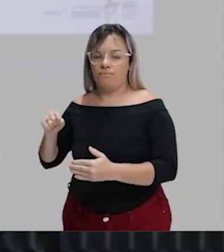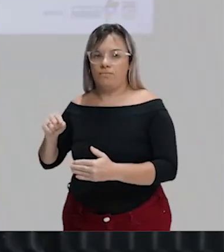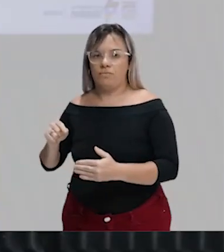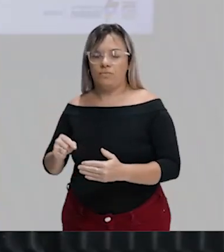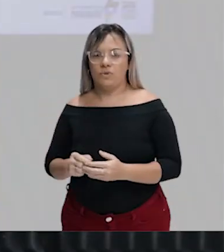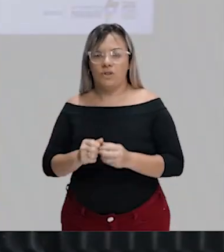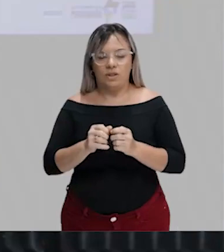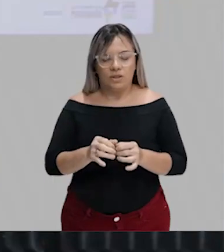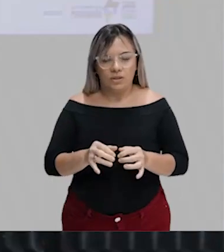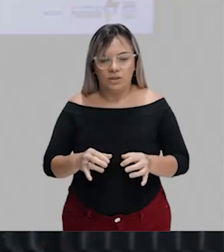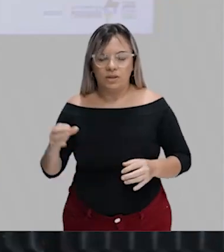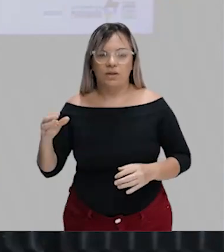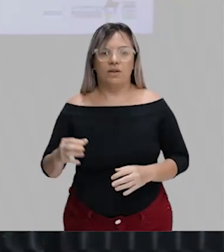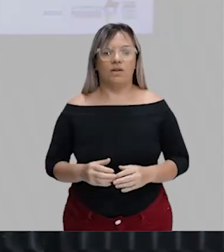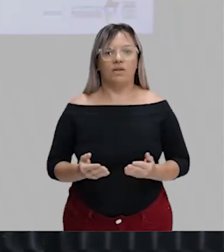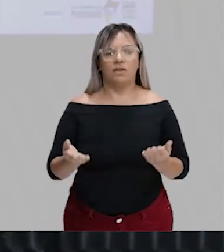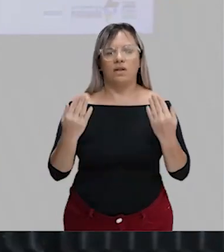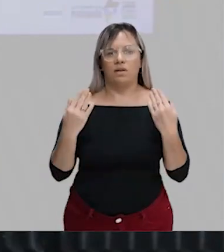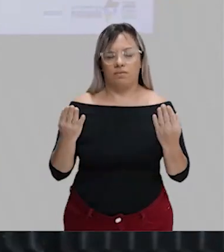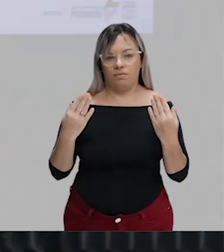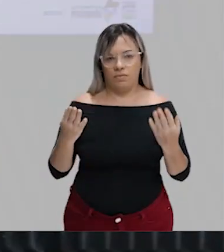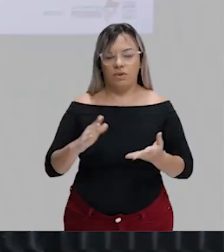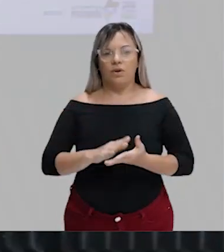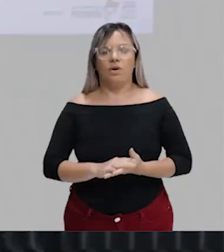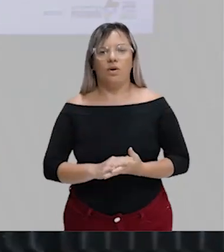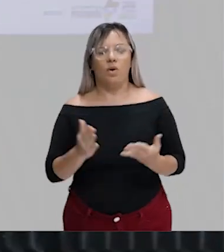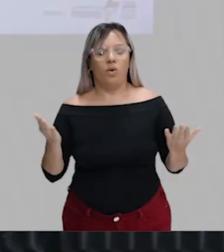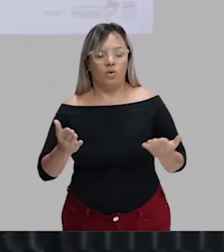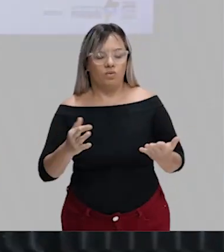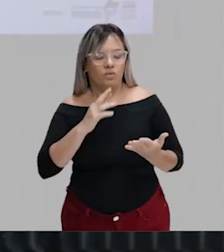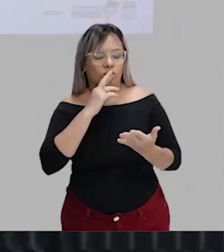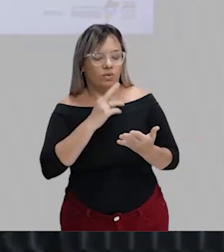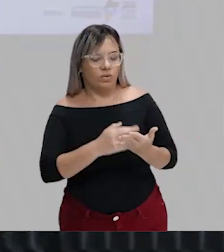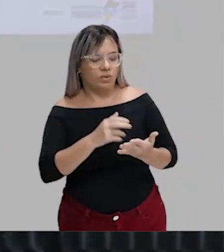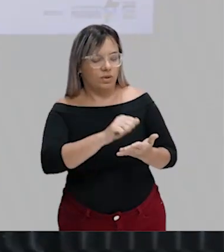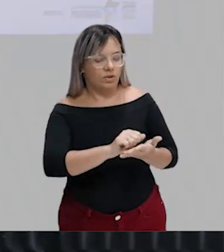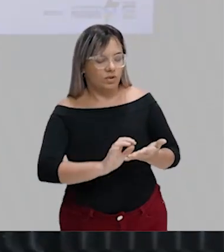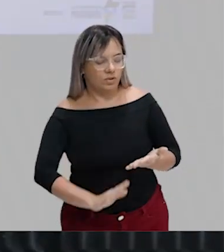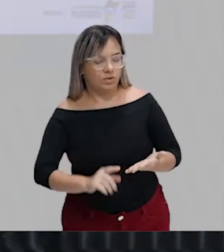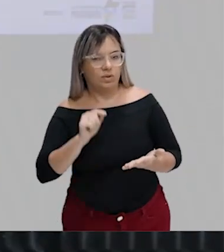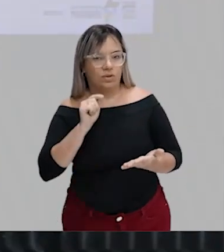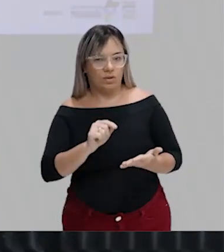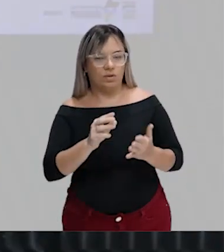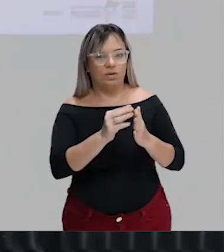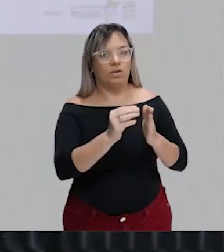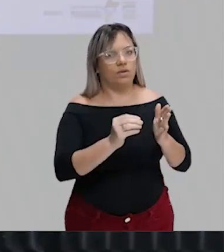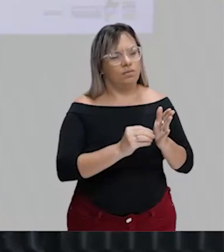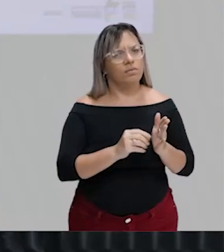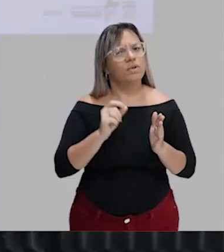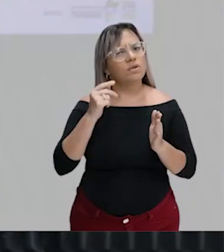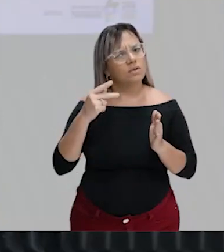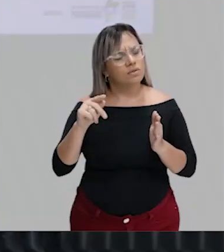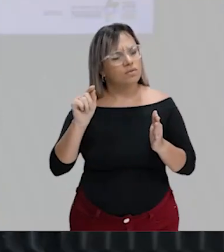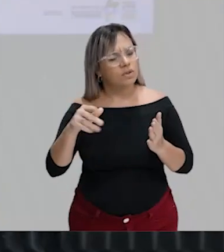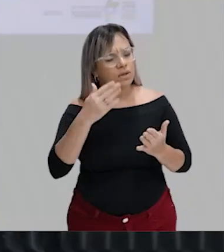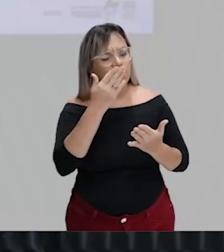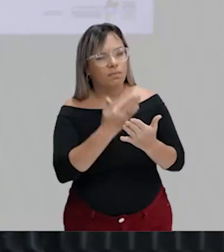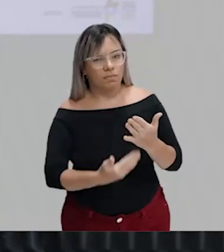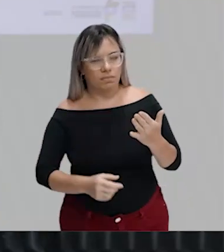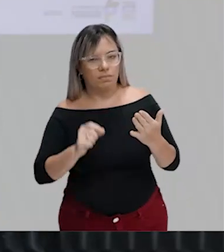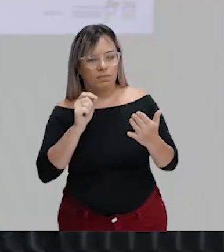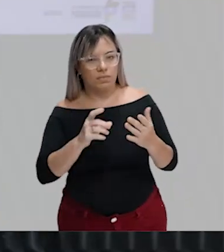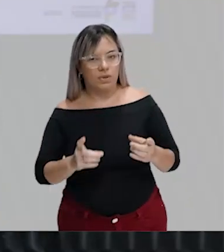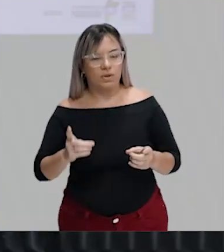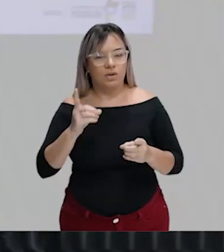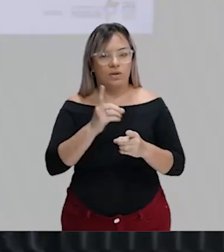calor. Ok? Então nessa aula de hoje nós vamos responder e comentar exercícios sobre esses conteúdos, ok? Se você perdeu, você